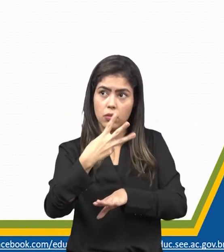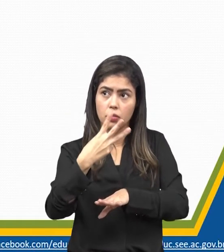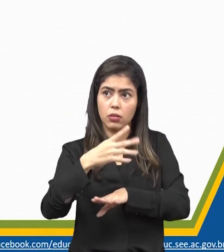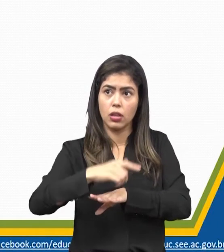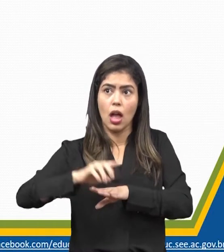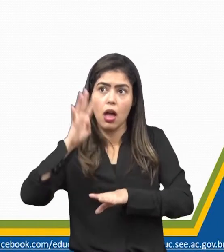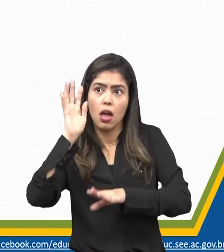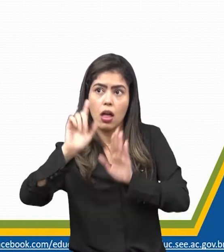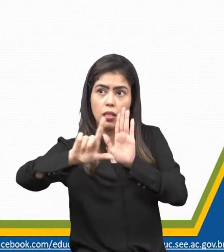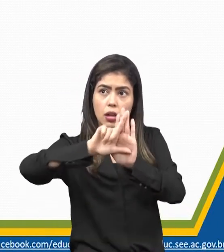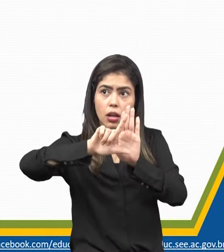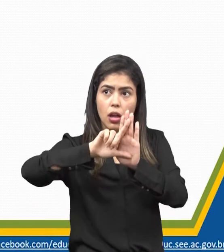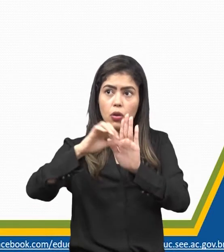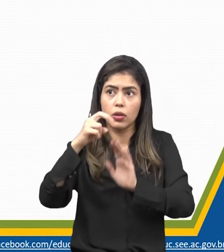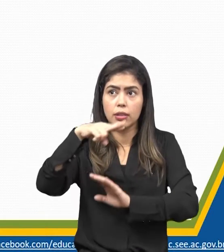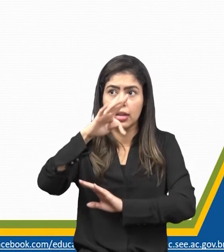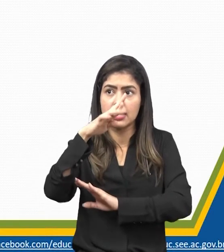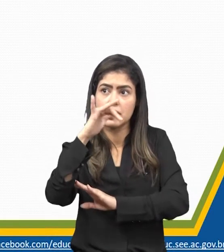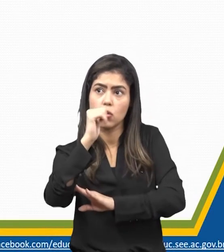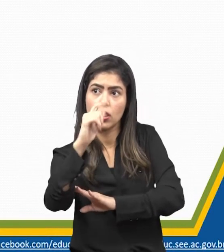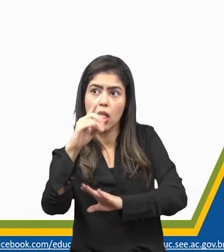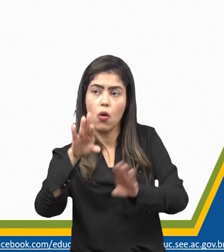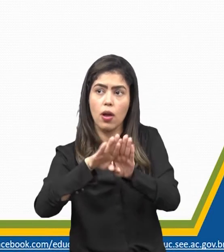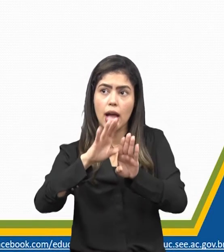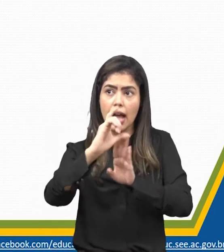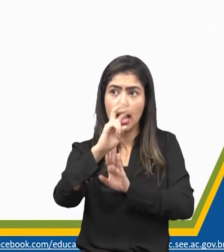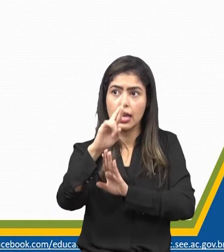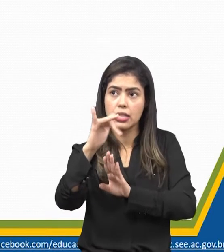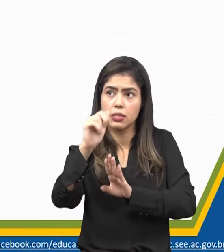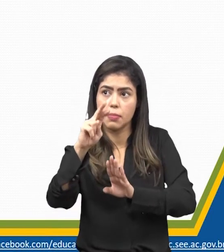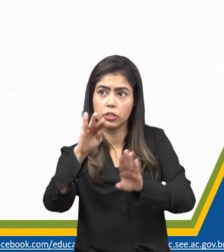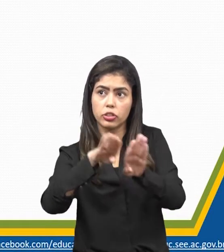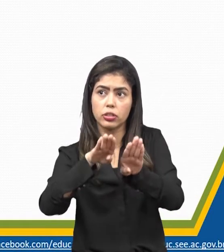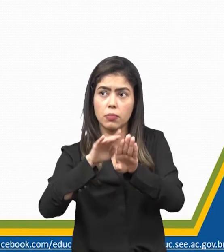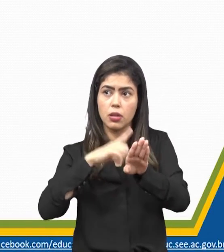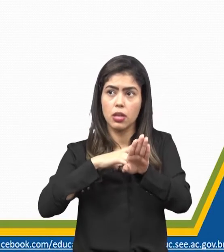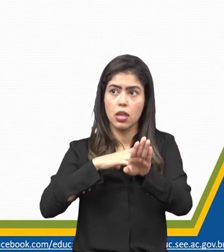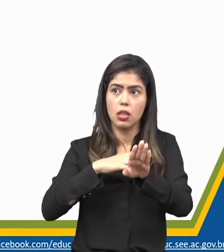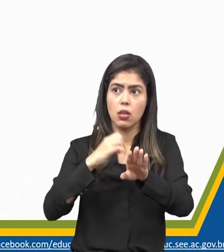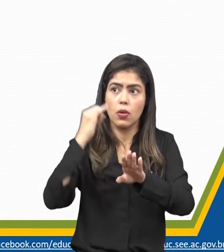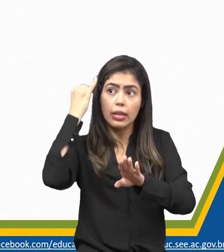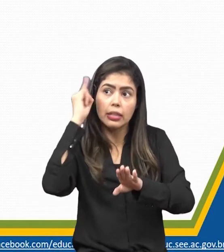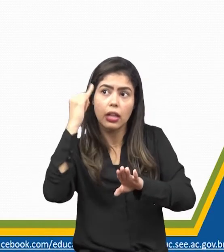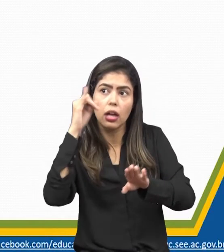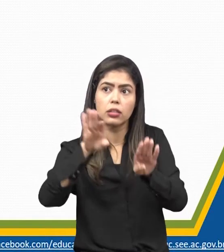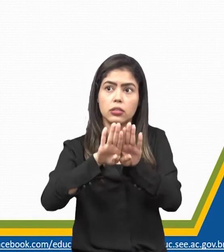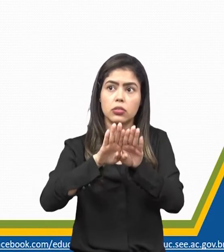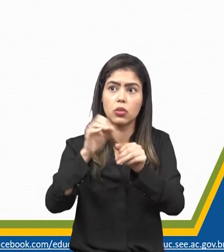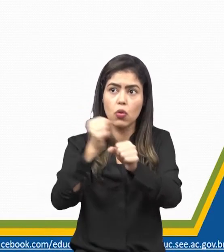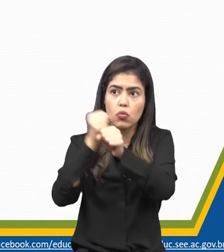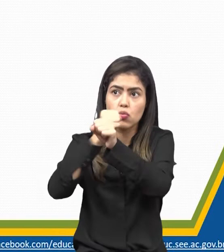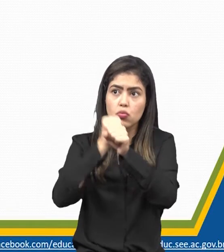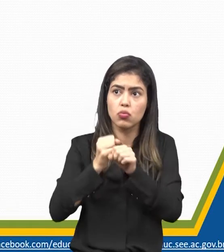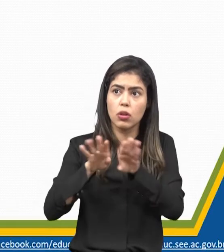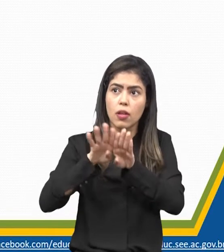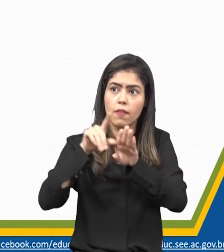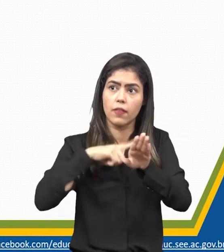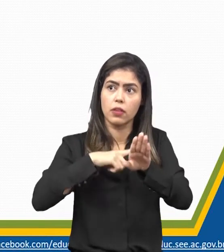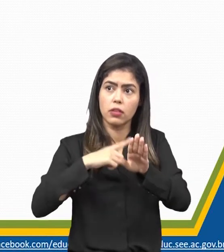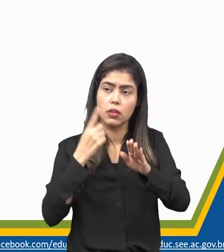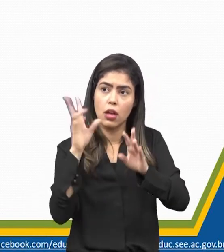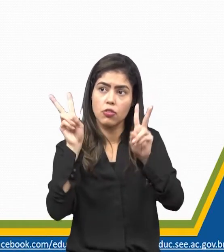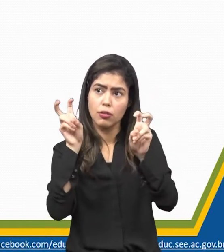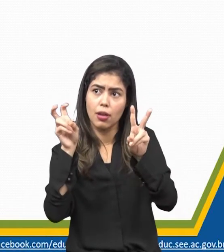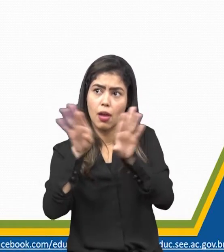dominação legal, dominação tradicional e dominação carismática. São os tipos ideais porque são construções